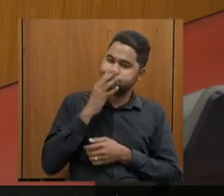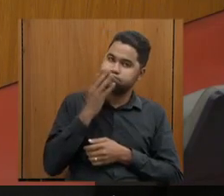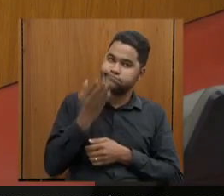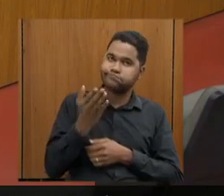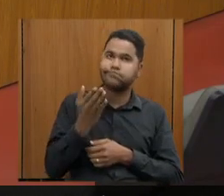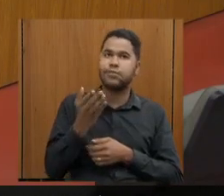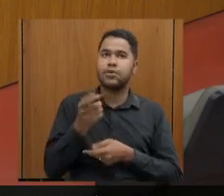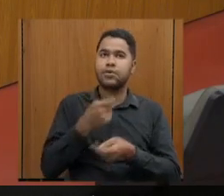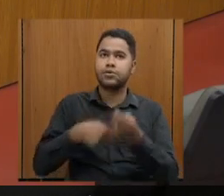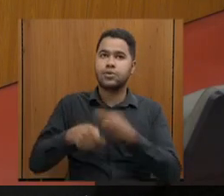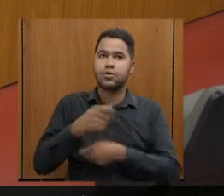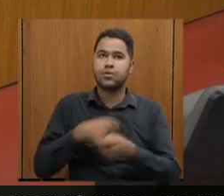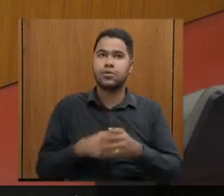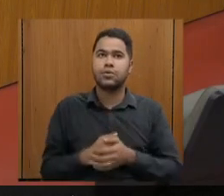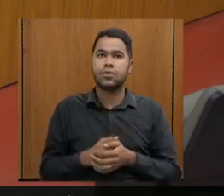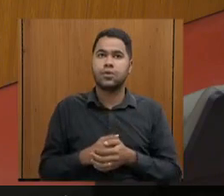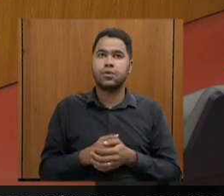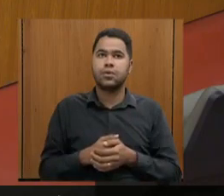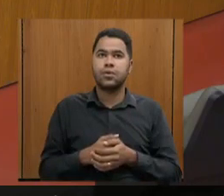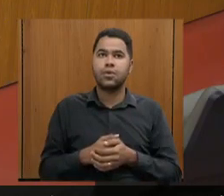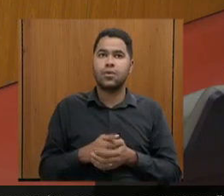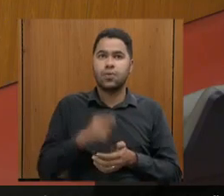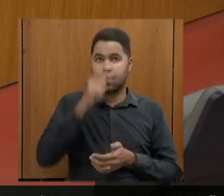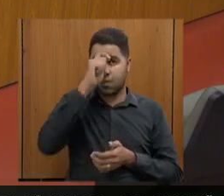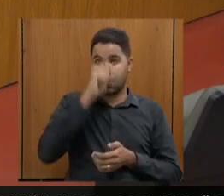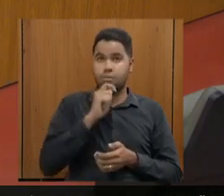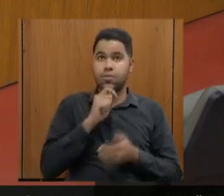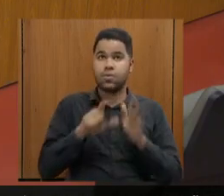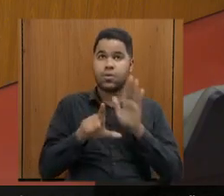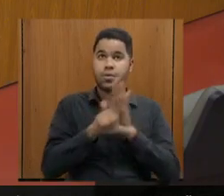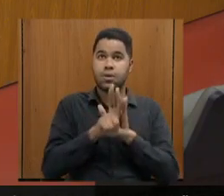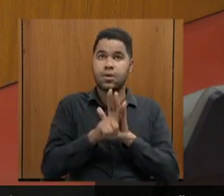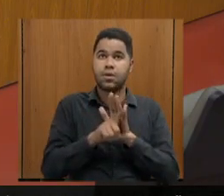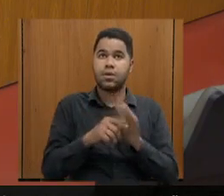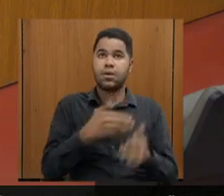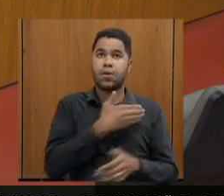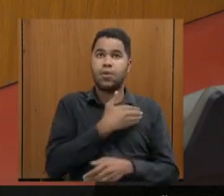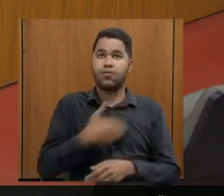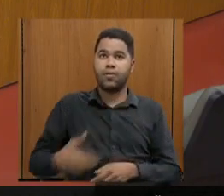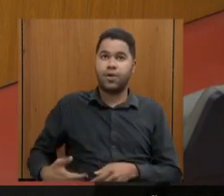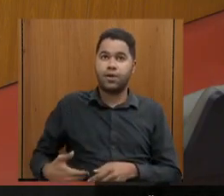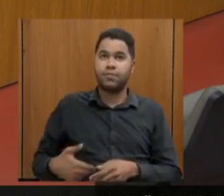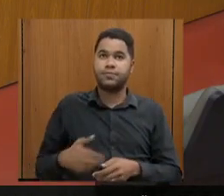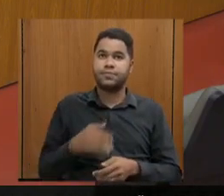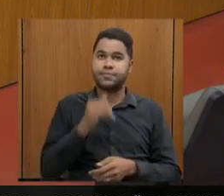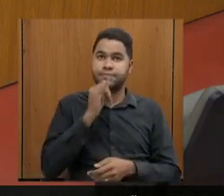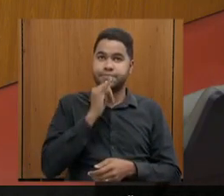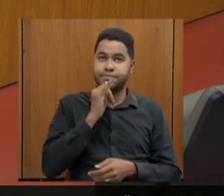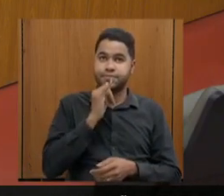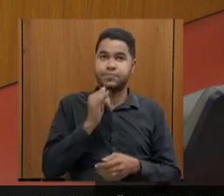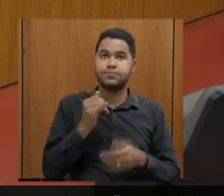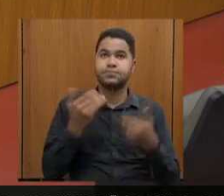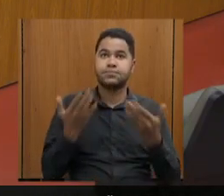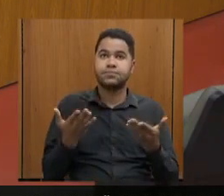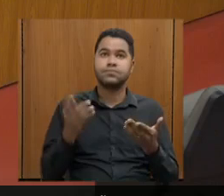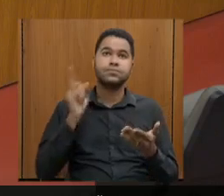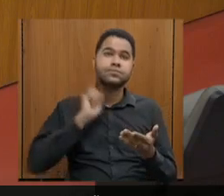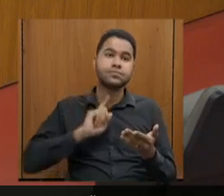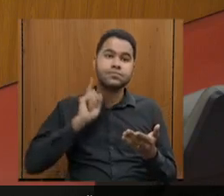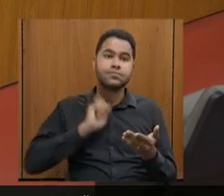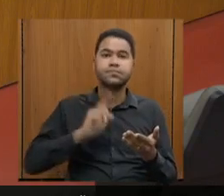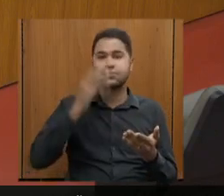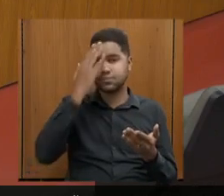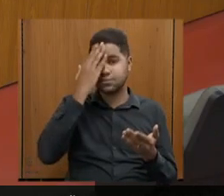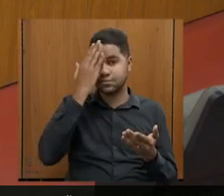sua gestão o autor da Lei Estadual da Liberdade Econômica qual a qual os mineiros